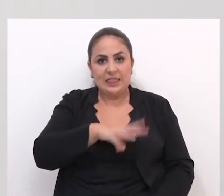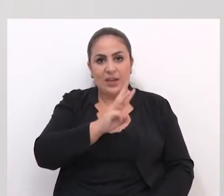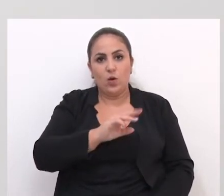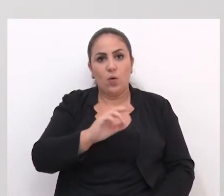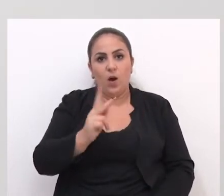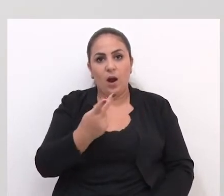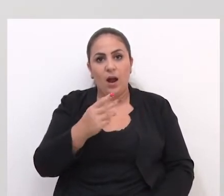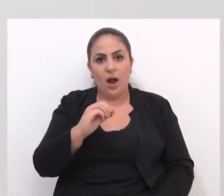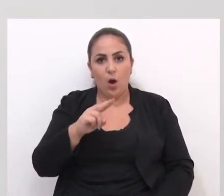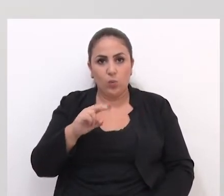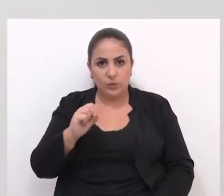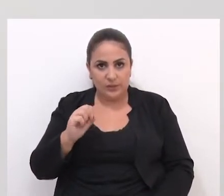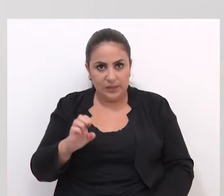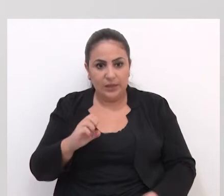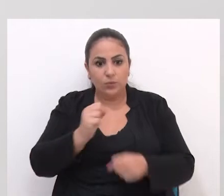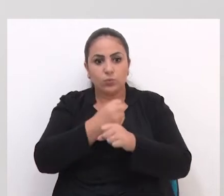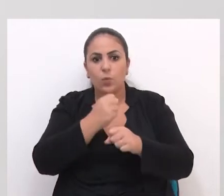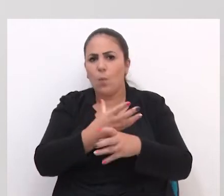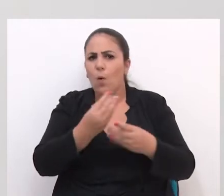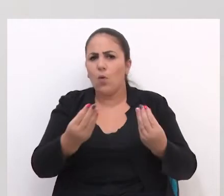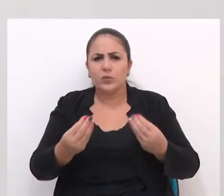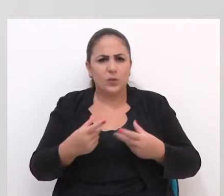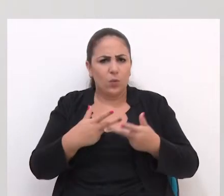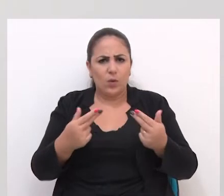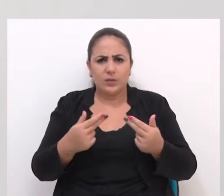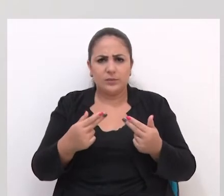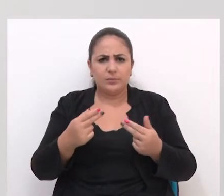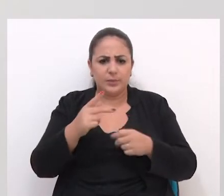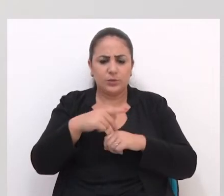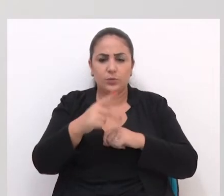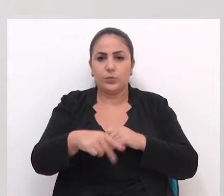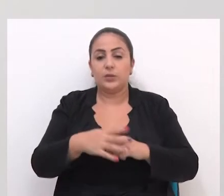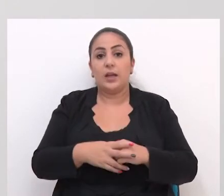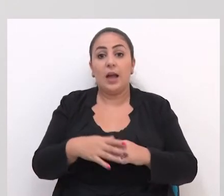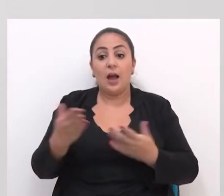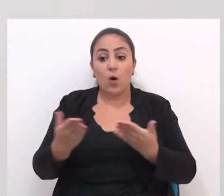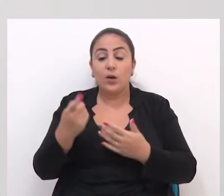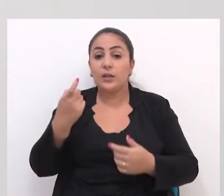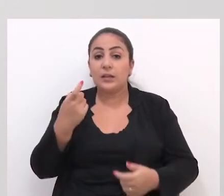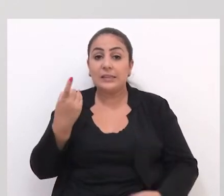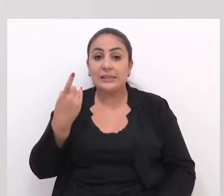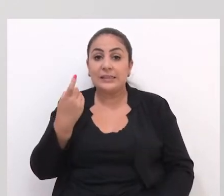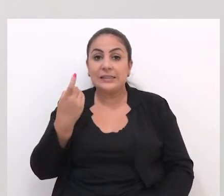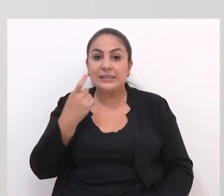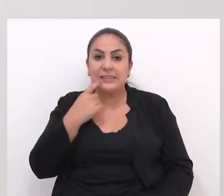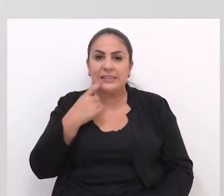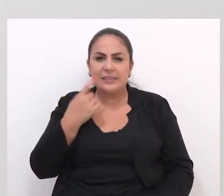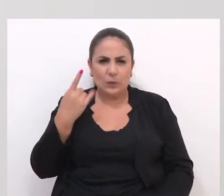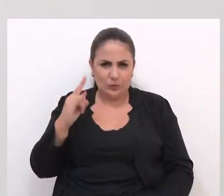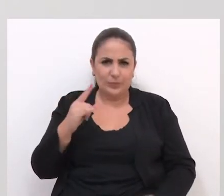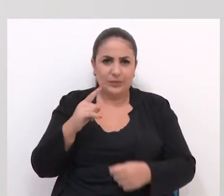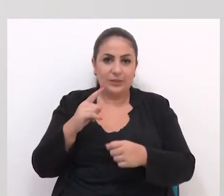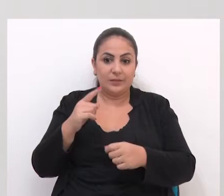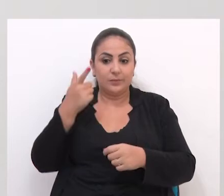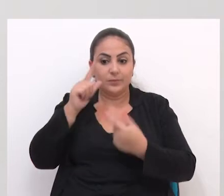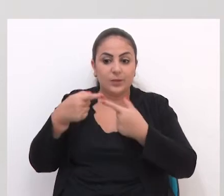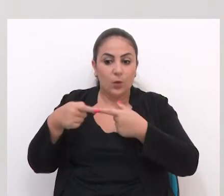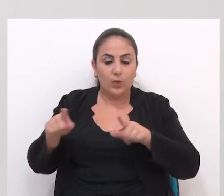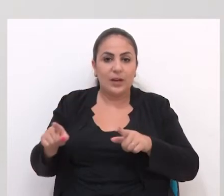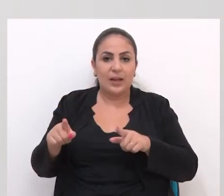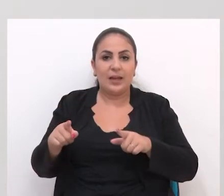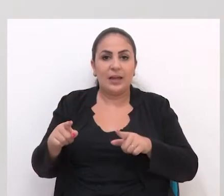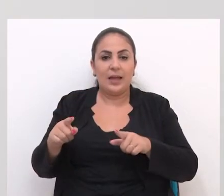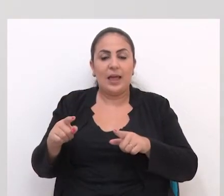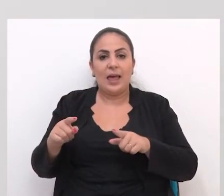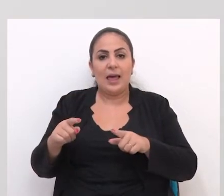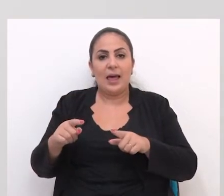obras aqui em Passo Fundo, né, e agora, por final, na última sexta, inaugurada a Telha Forte, aonde se somou a